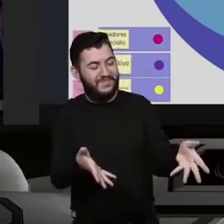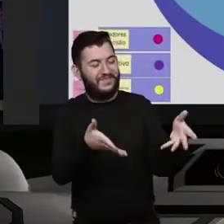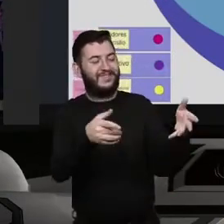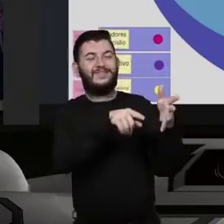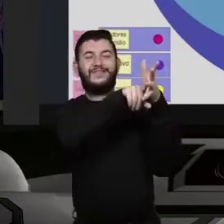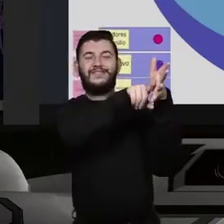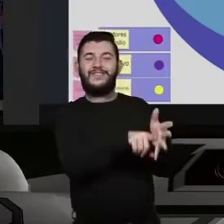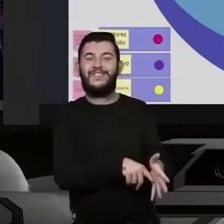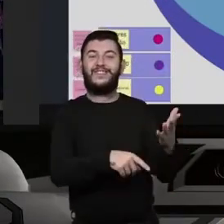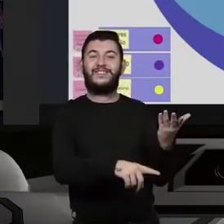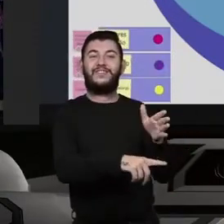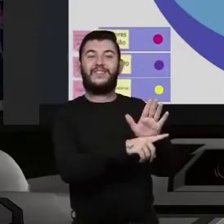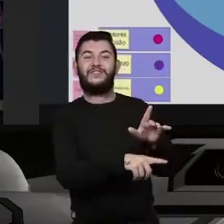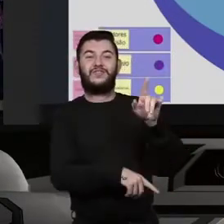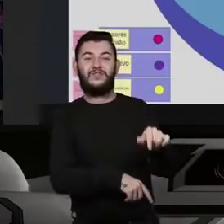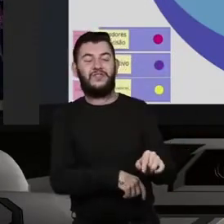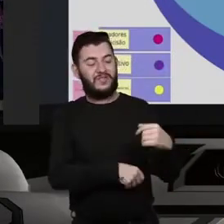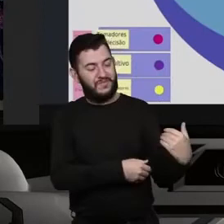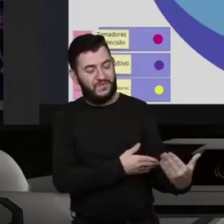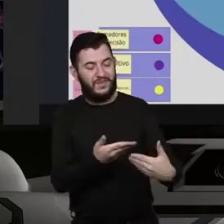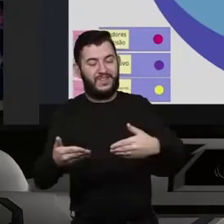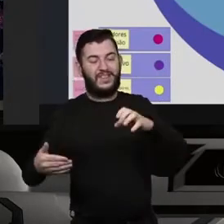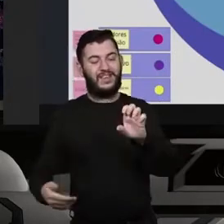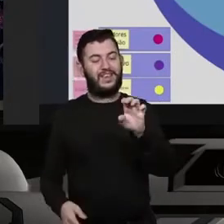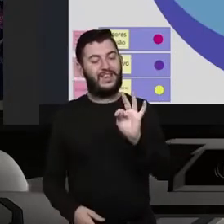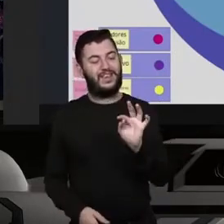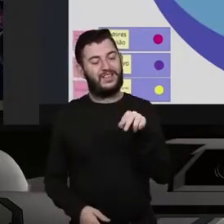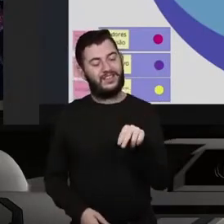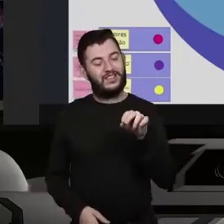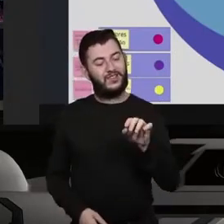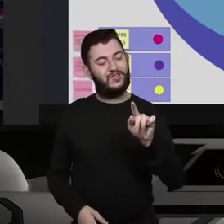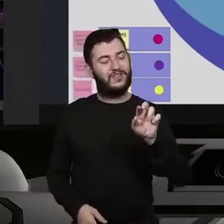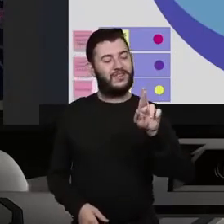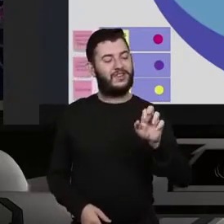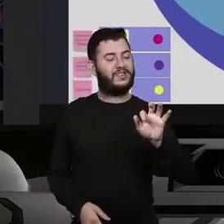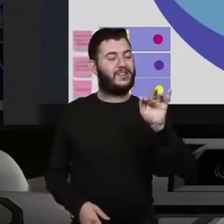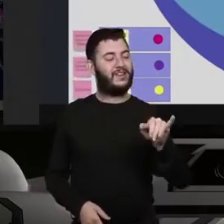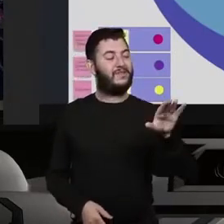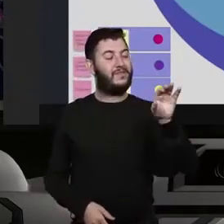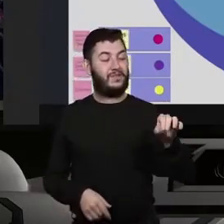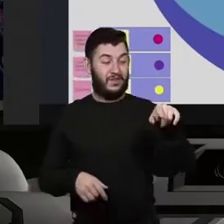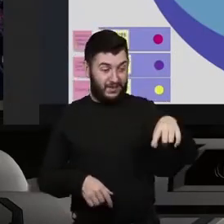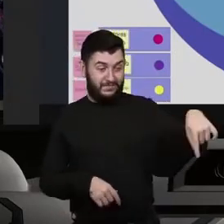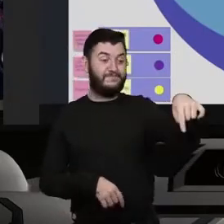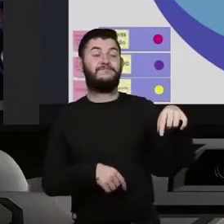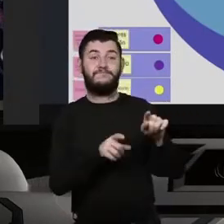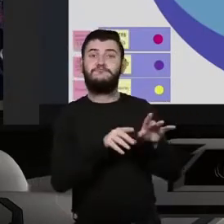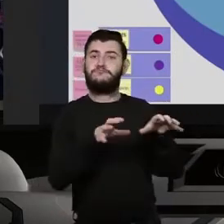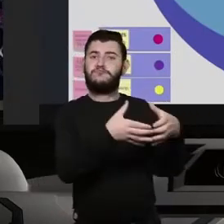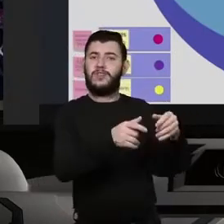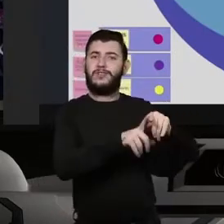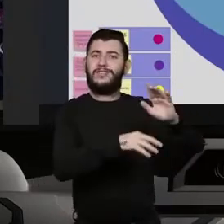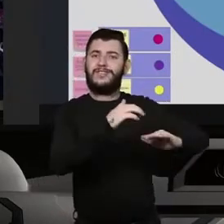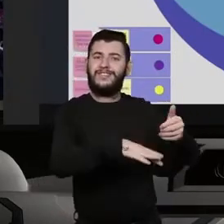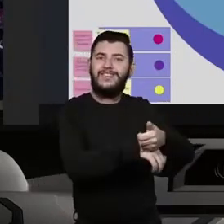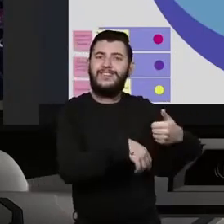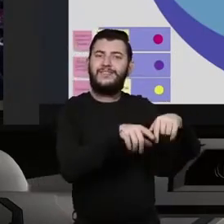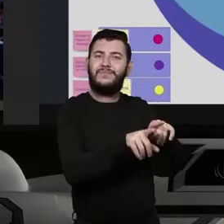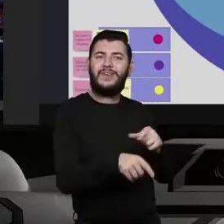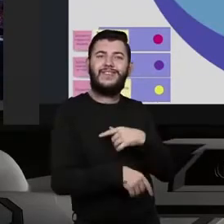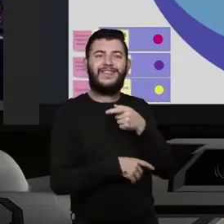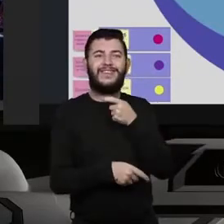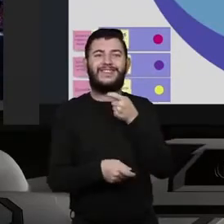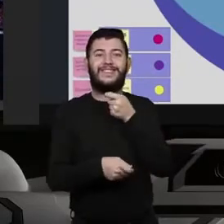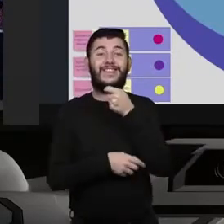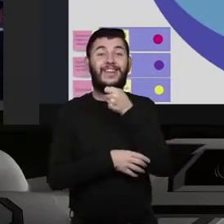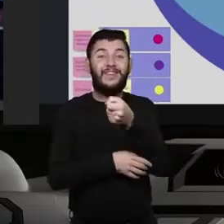um processo etnográfico. Eles foram os maiores especialistas dessa função, fazer entrevistas, e com certeza aqui a gente